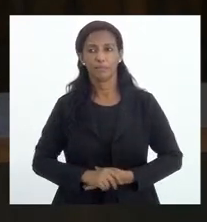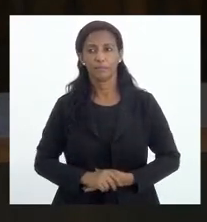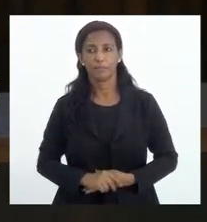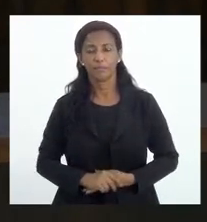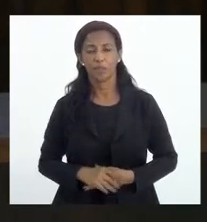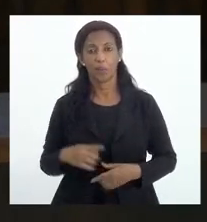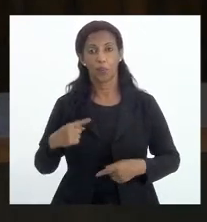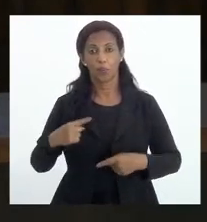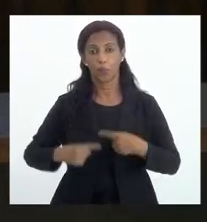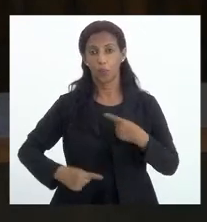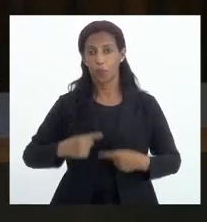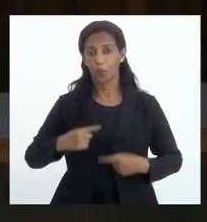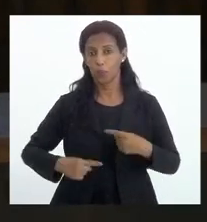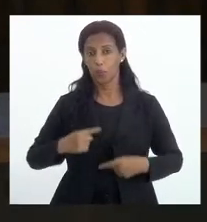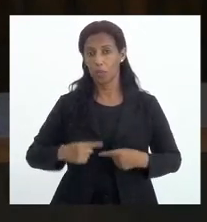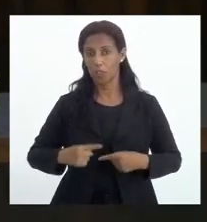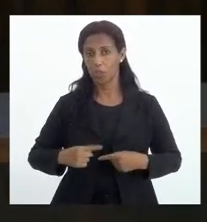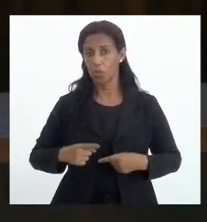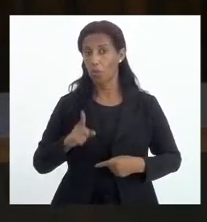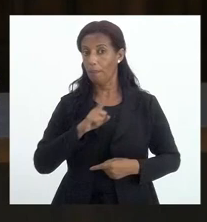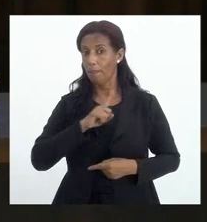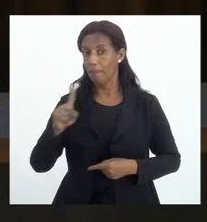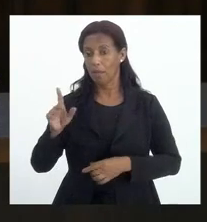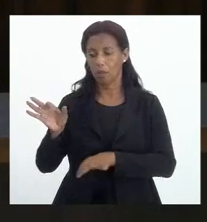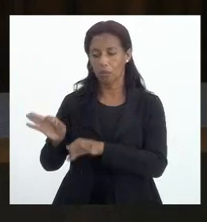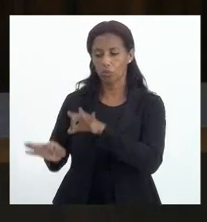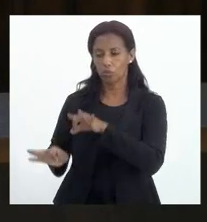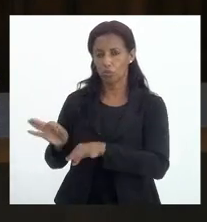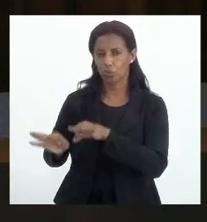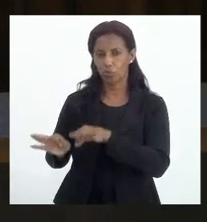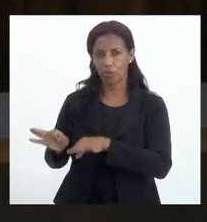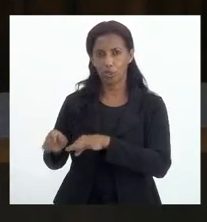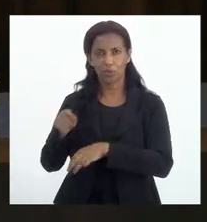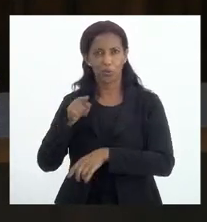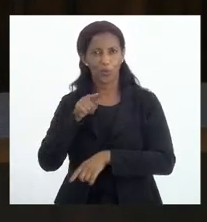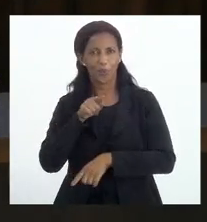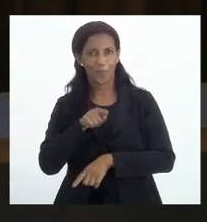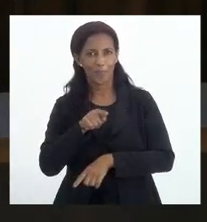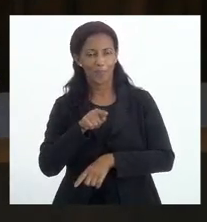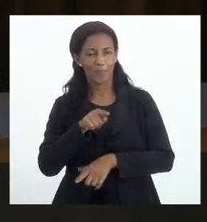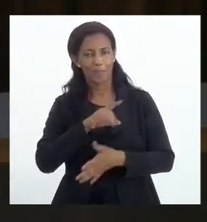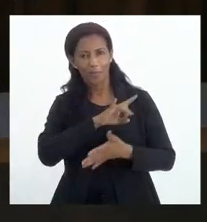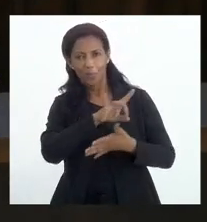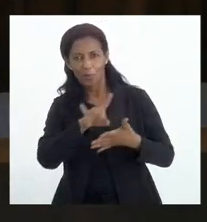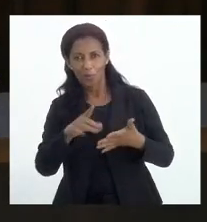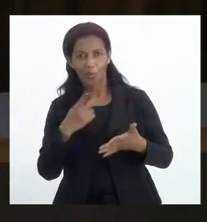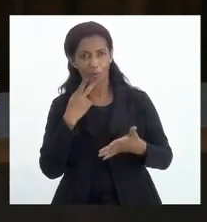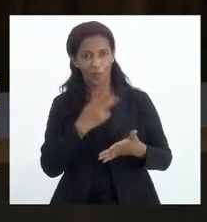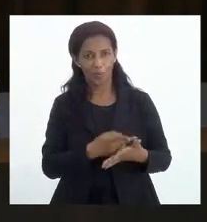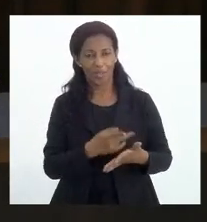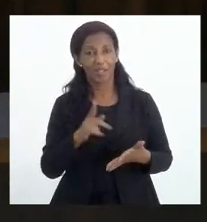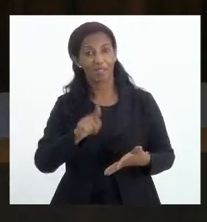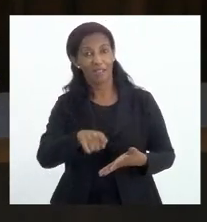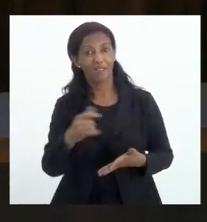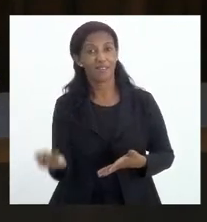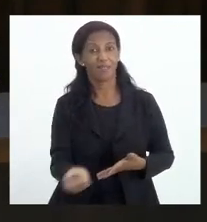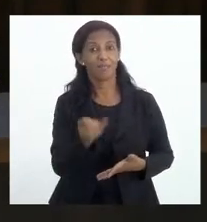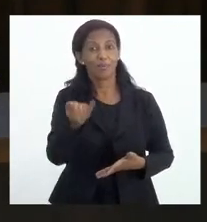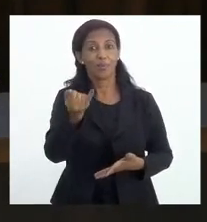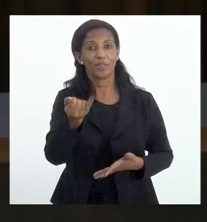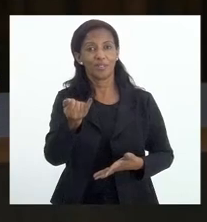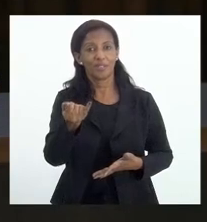ele tem um limitador político, mas não um limitador jurídico, justamente por essas exceções que eu acabei de expor, e daí a importância da